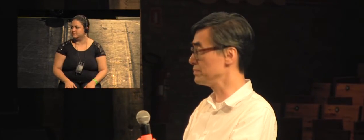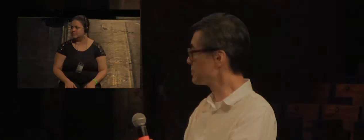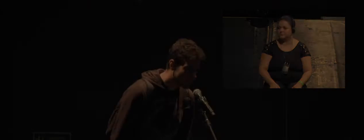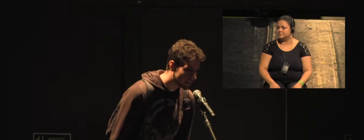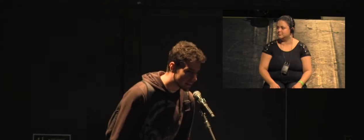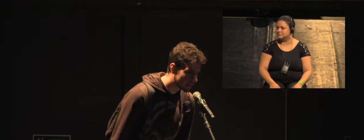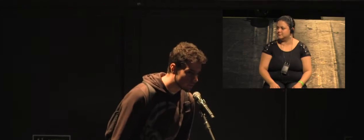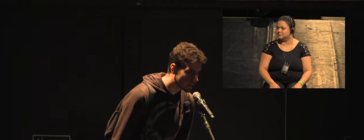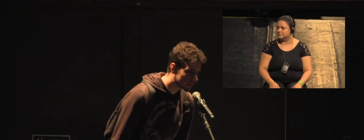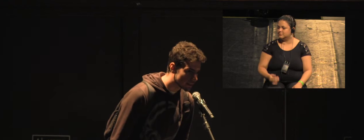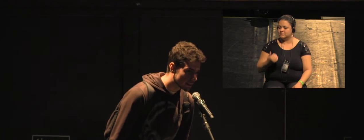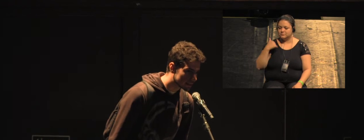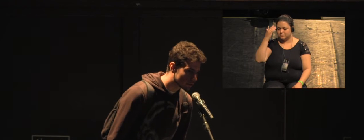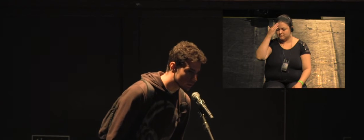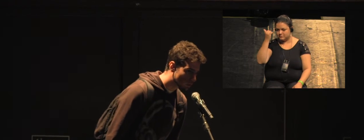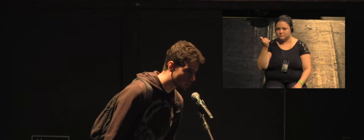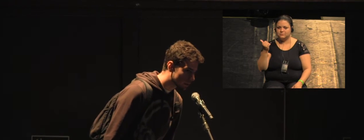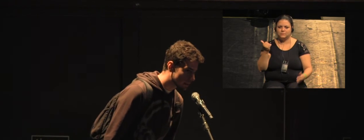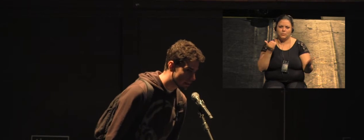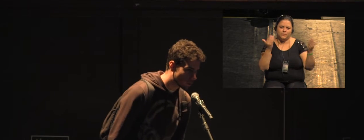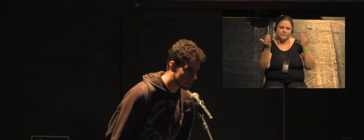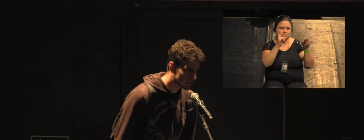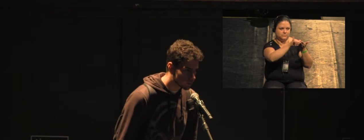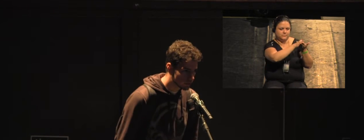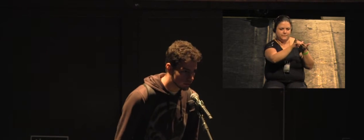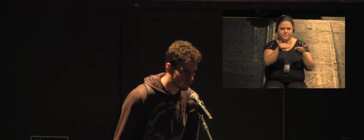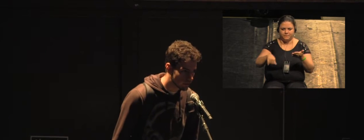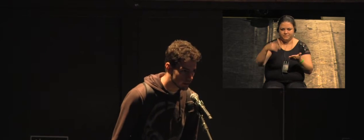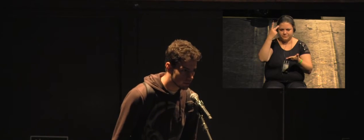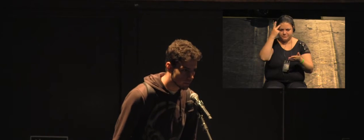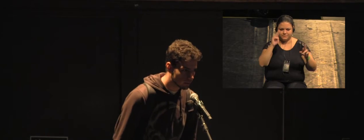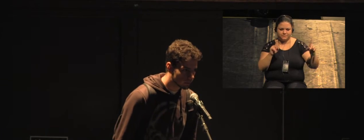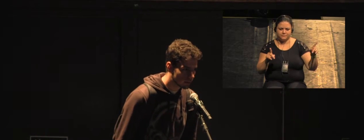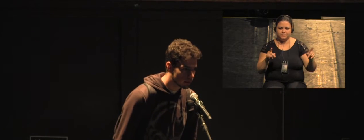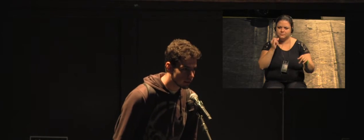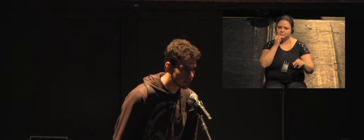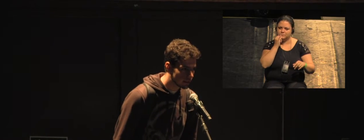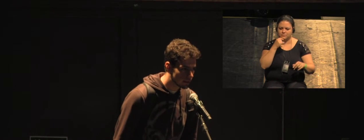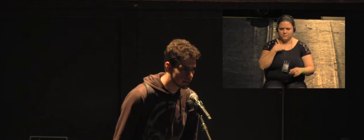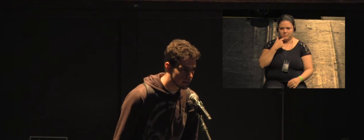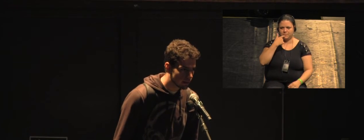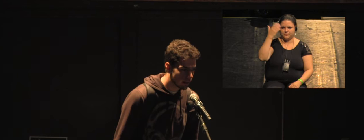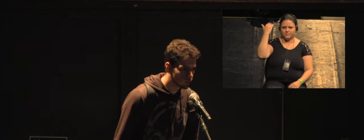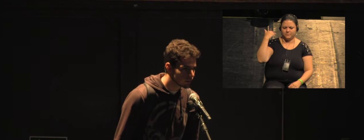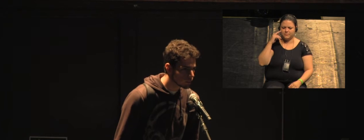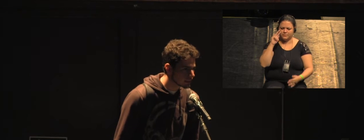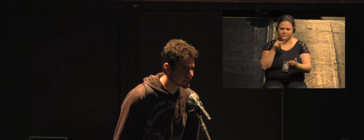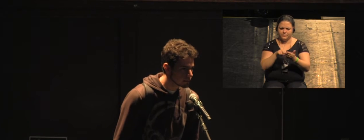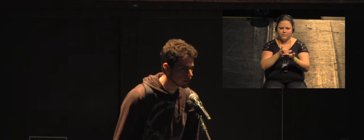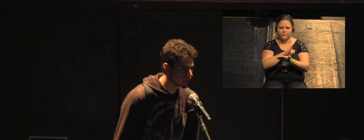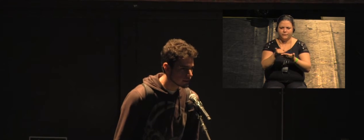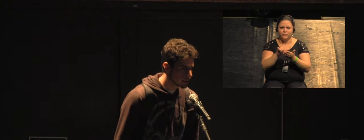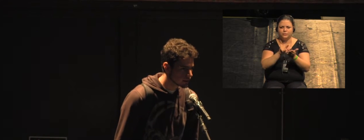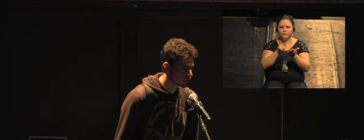suma. Eu fiquei com essa questão de qual seria a comparação possível entre Nova York e São Paulo. Há algum tempo